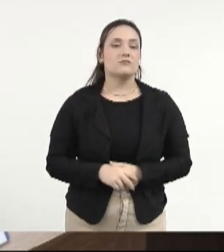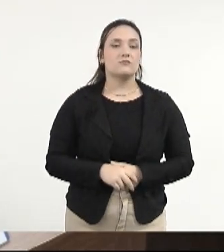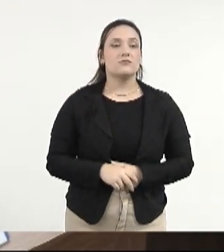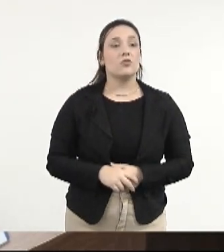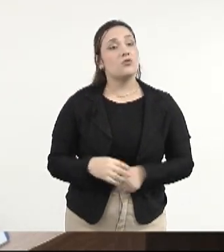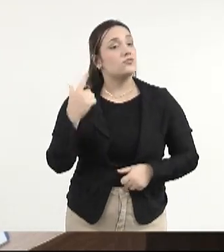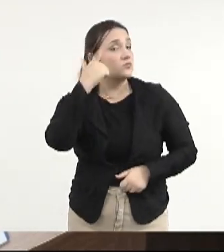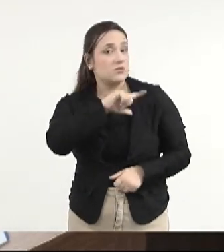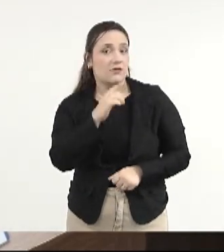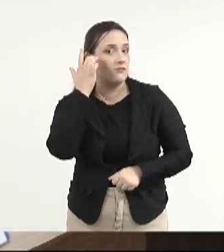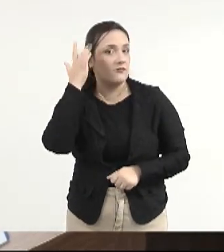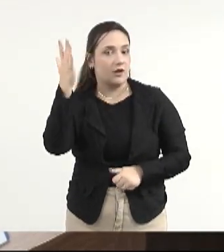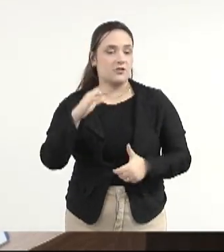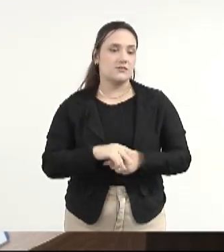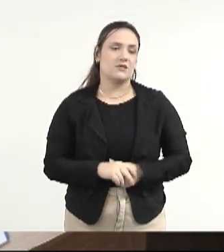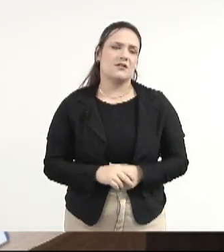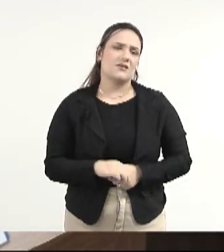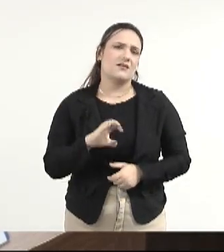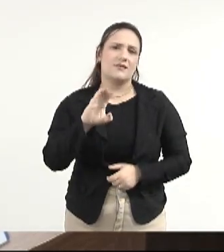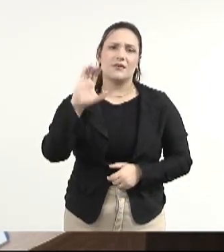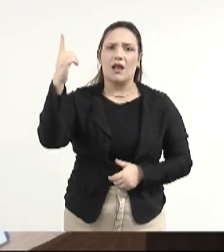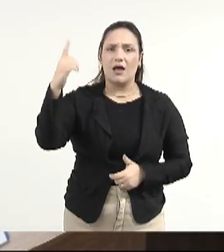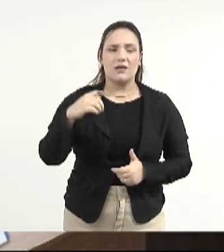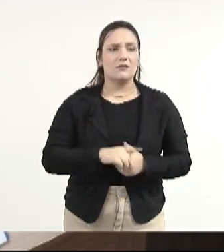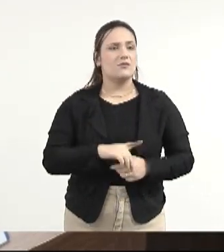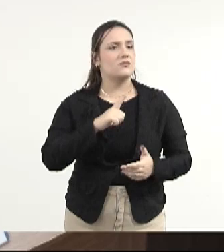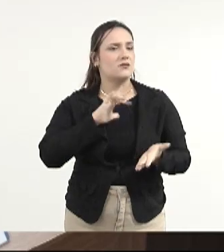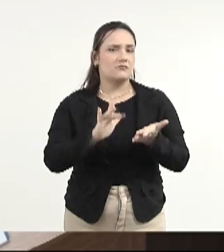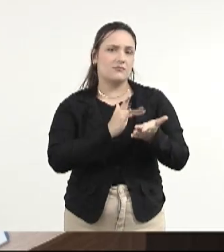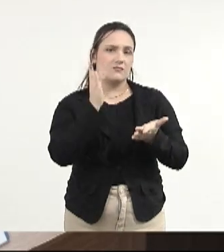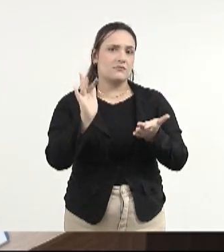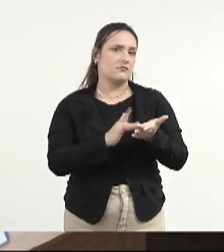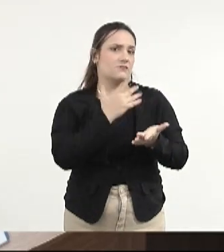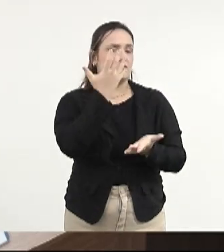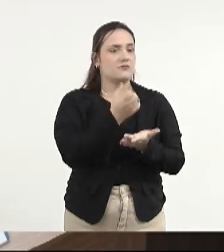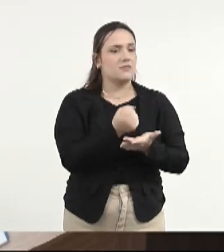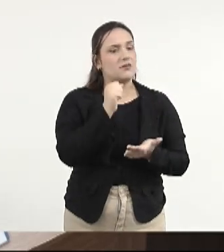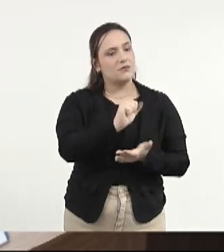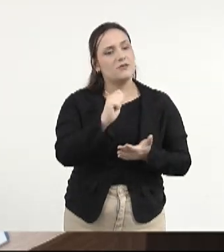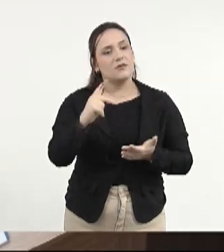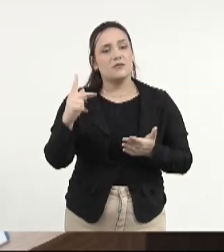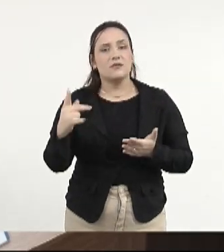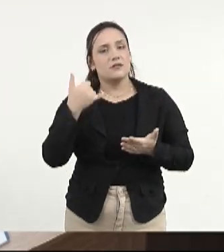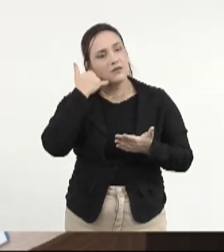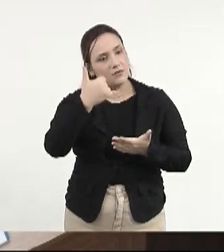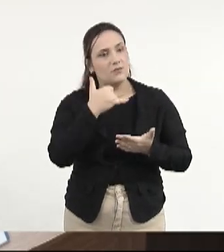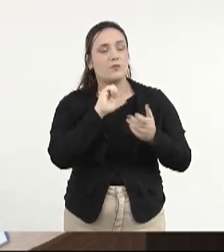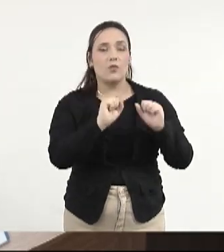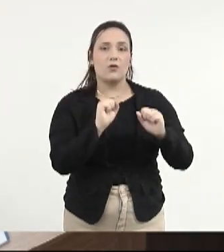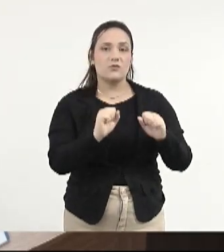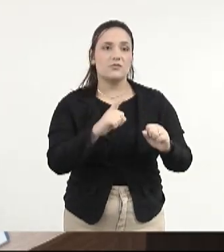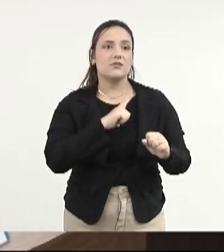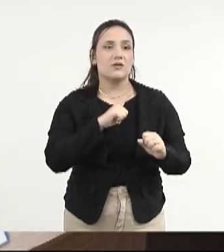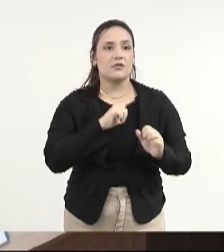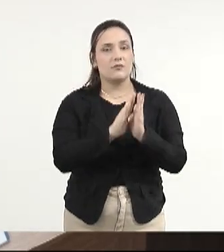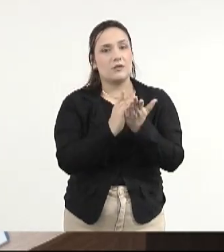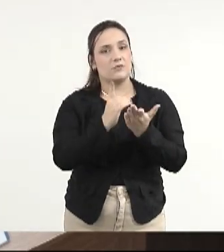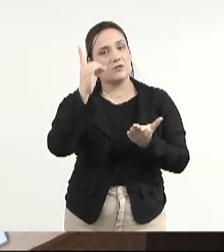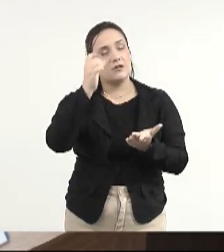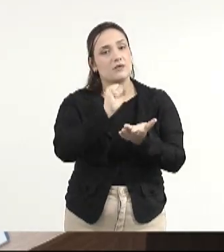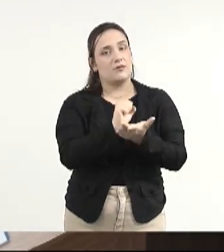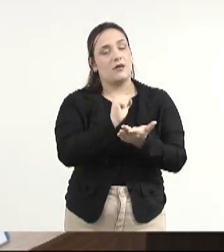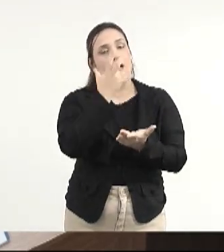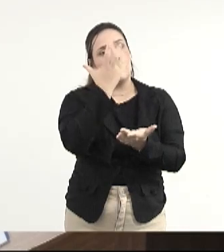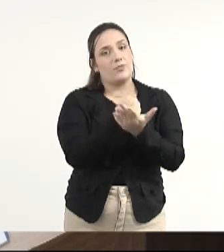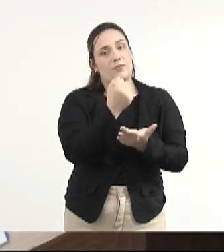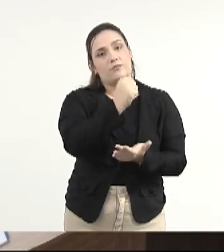terem acesso. É lógico que hoje tem aí o smartphone, o aparelho que está na mão de cada um, e tem a Bíblia, por exemplo, está